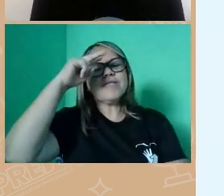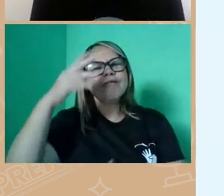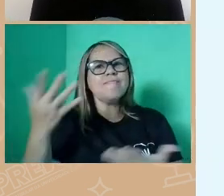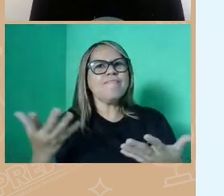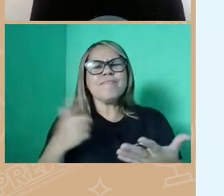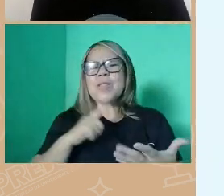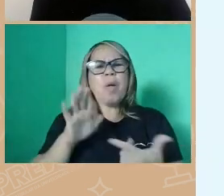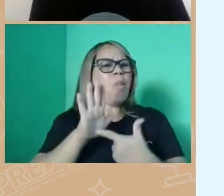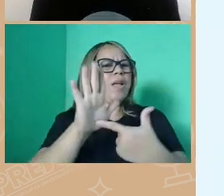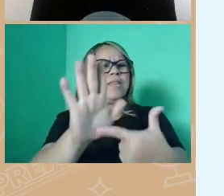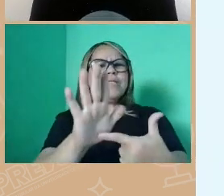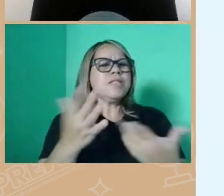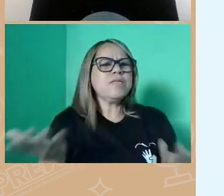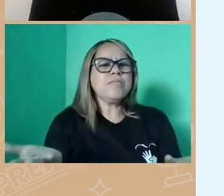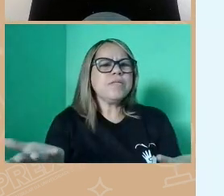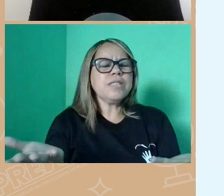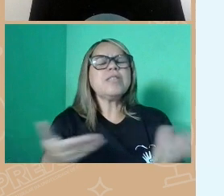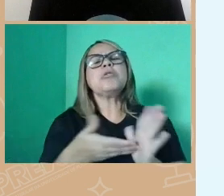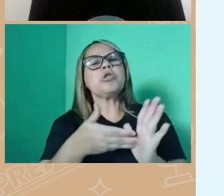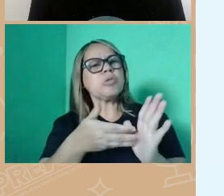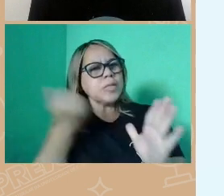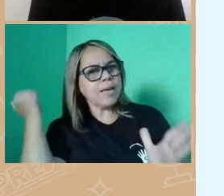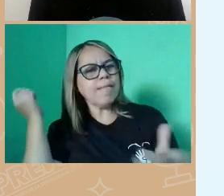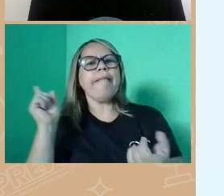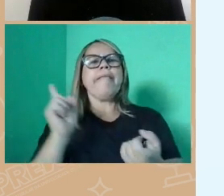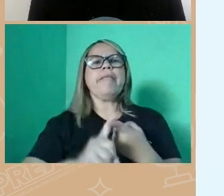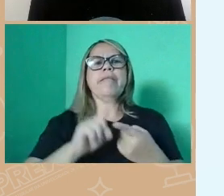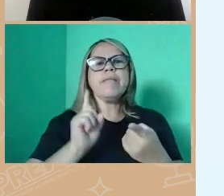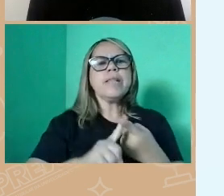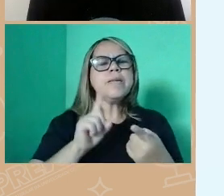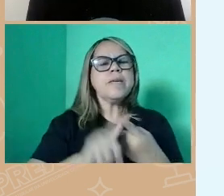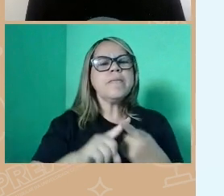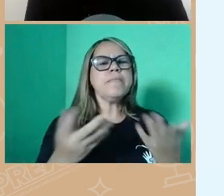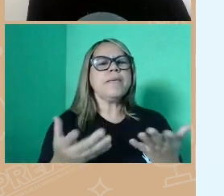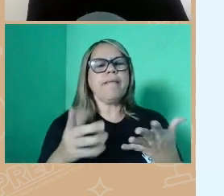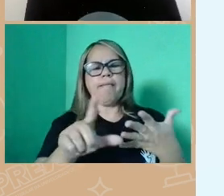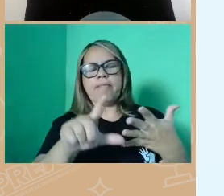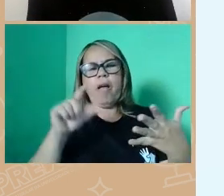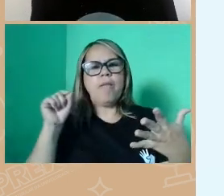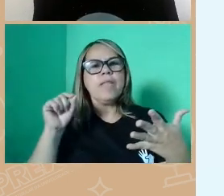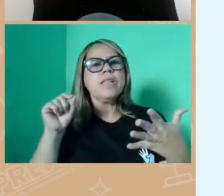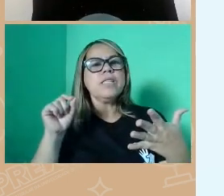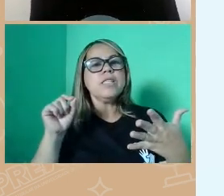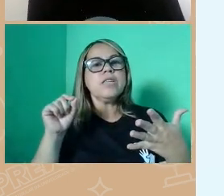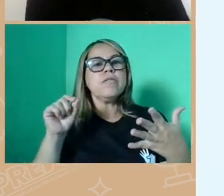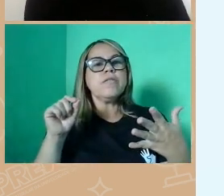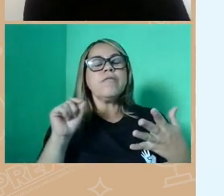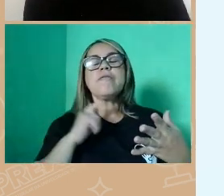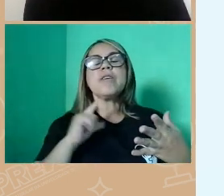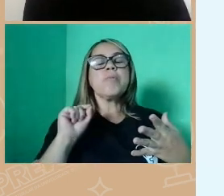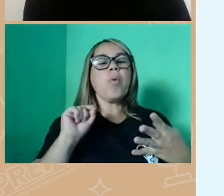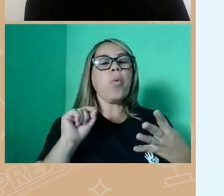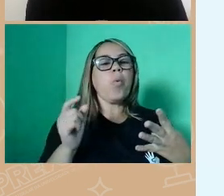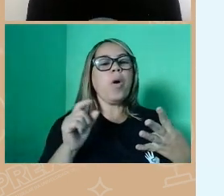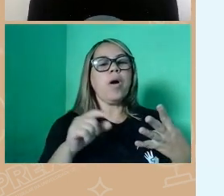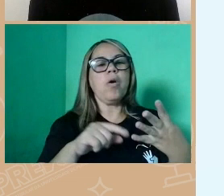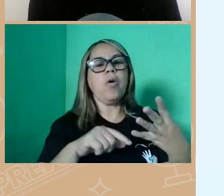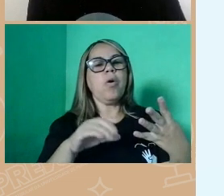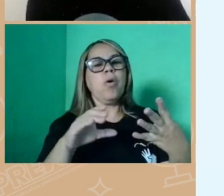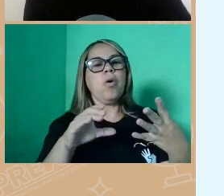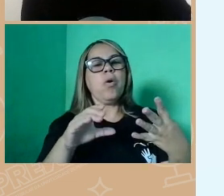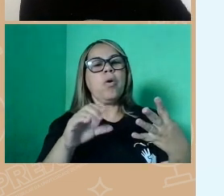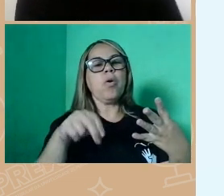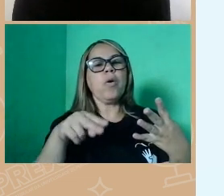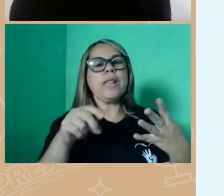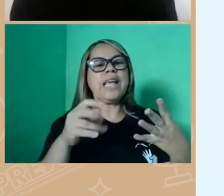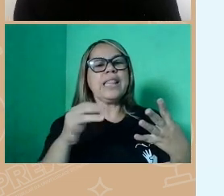exposição aqui. A gente também tira essa alternativa. Ficamos com conativa e metalinguística. A